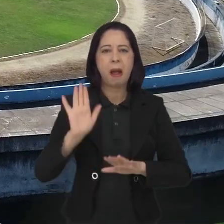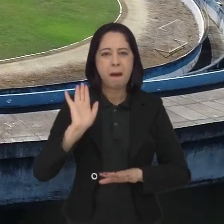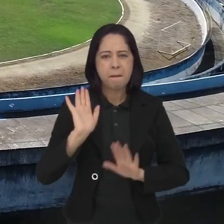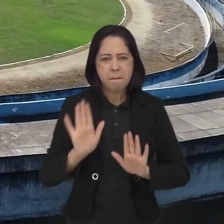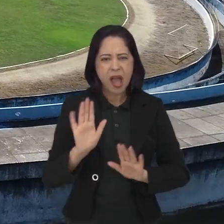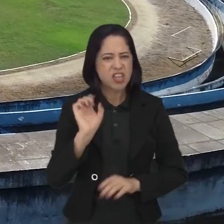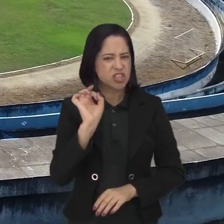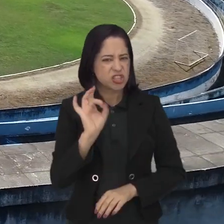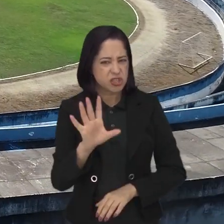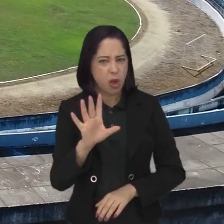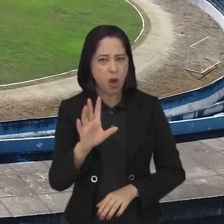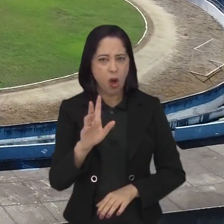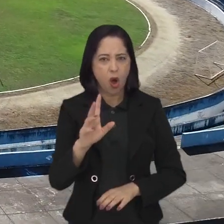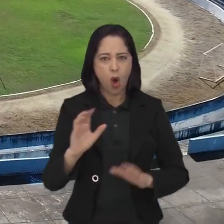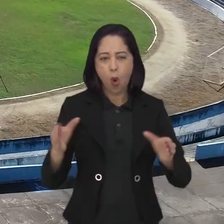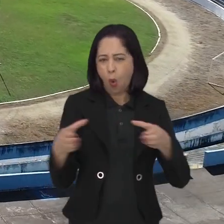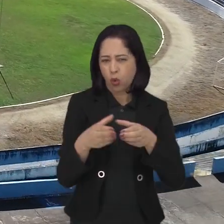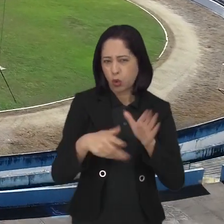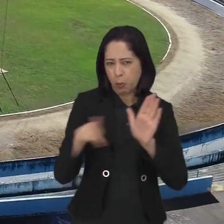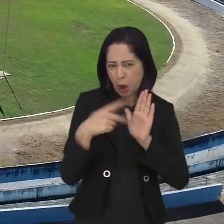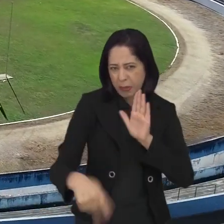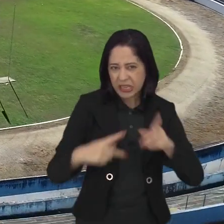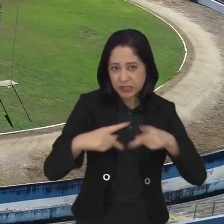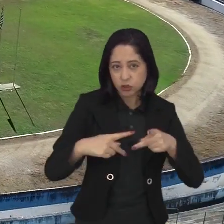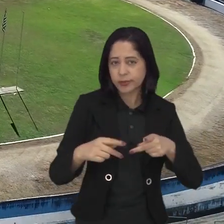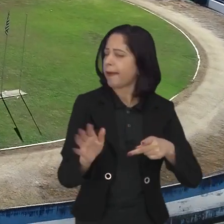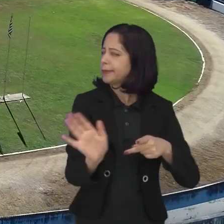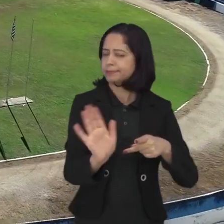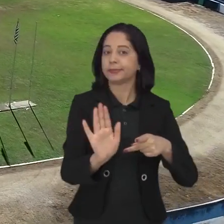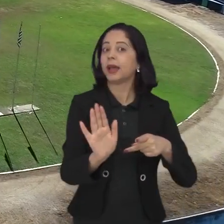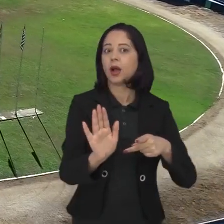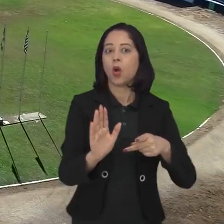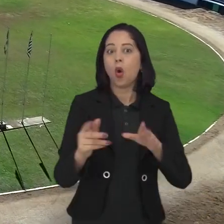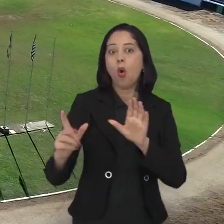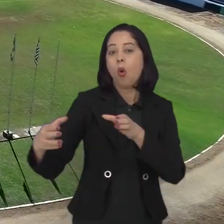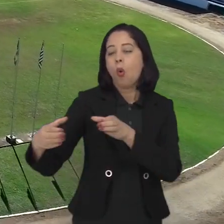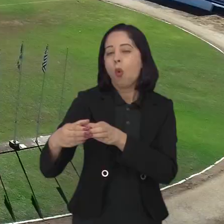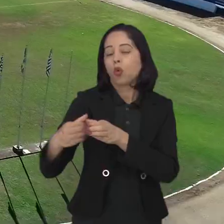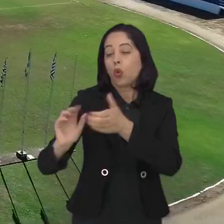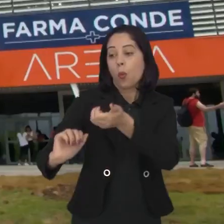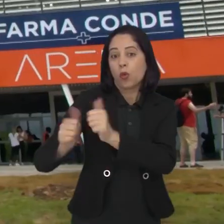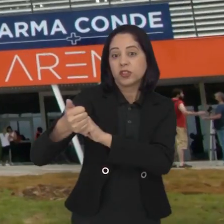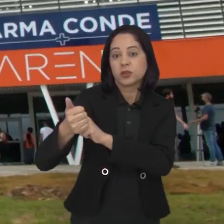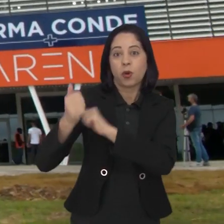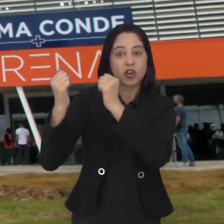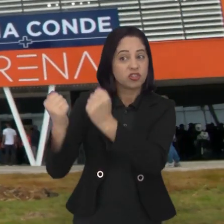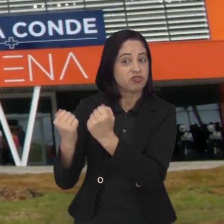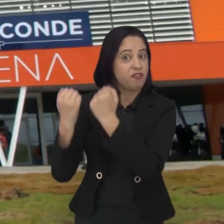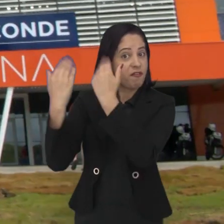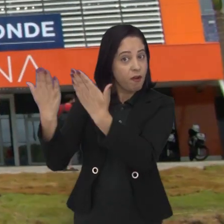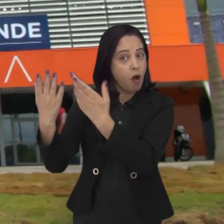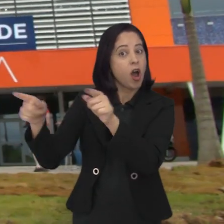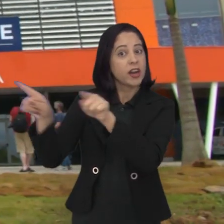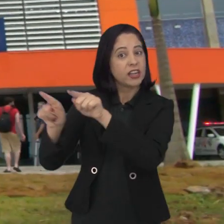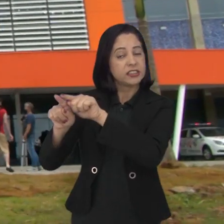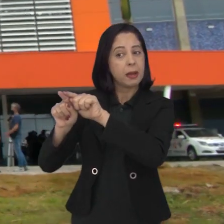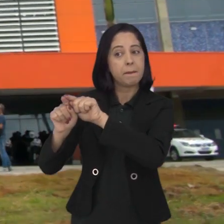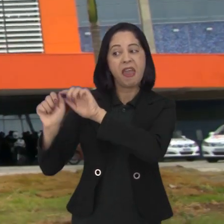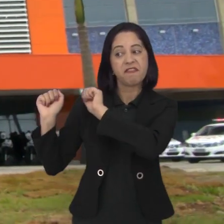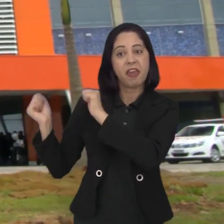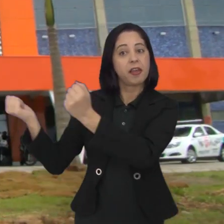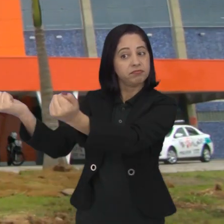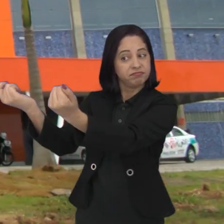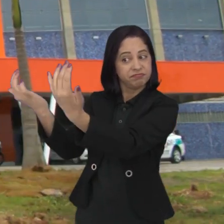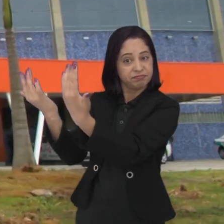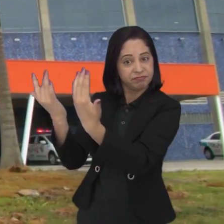são somente os times do município que movimentam a cidade. Os grandes complexos esportivos fazem São José ter a oportunidade